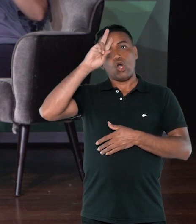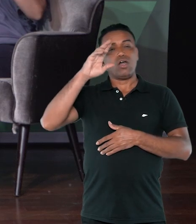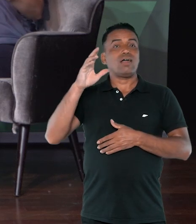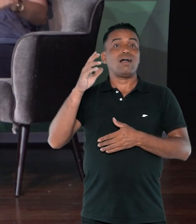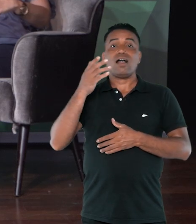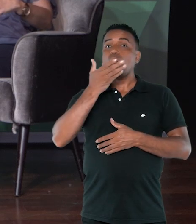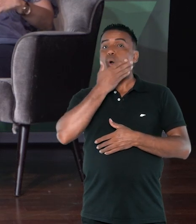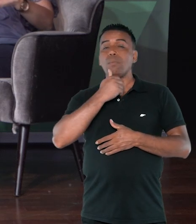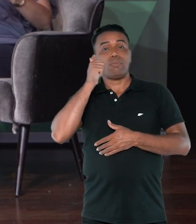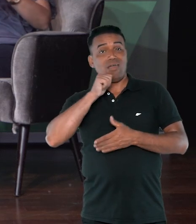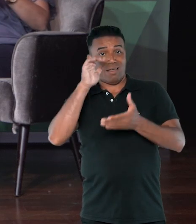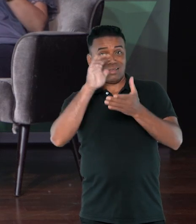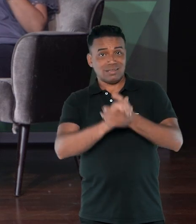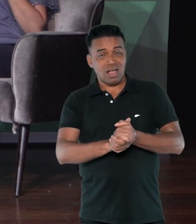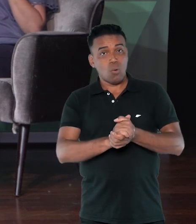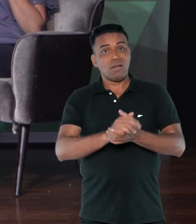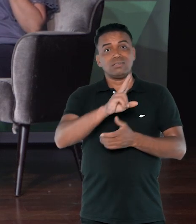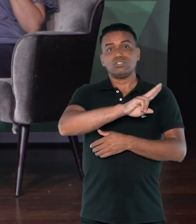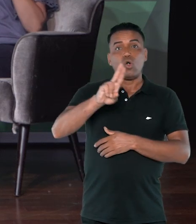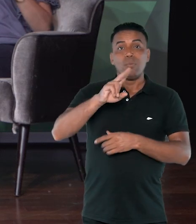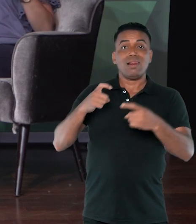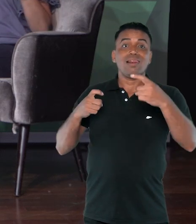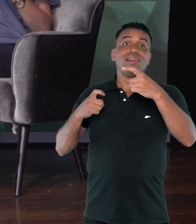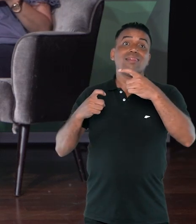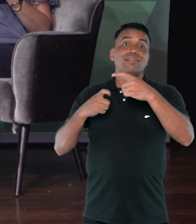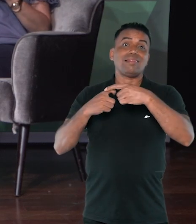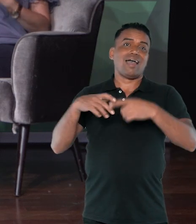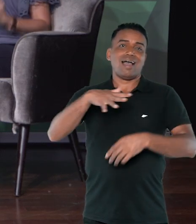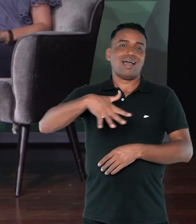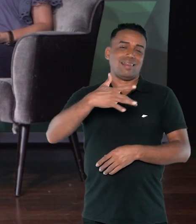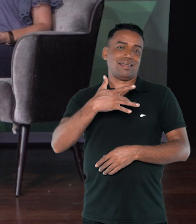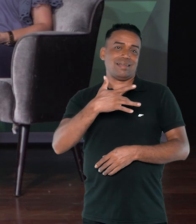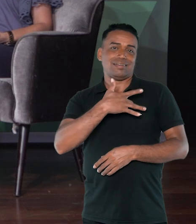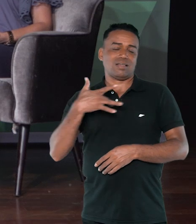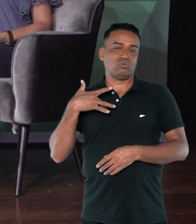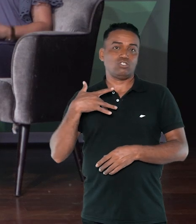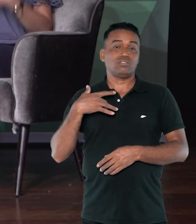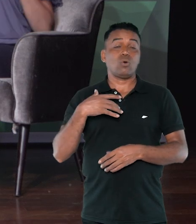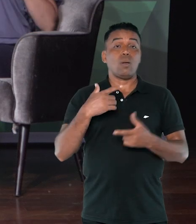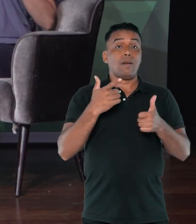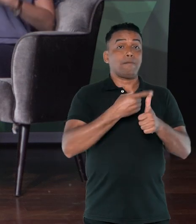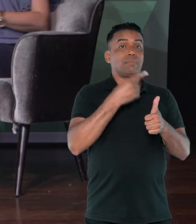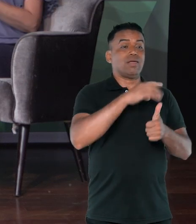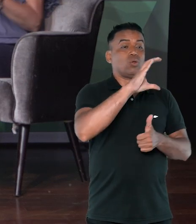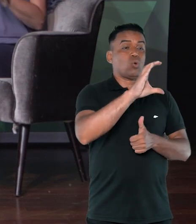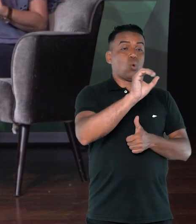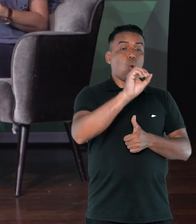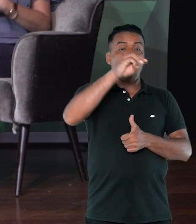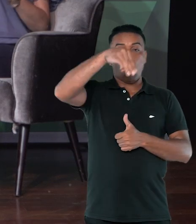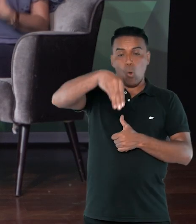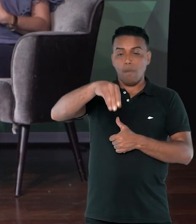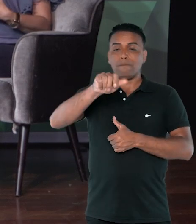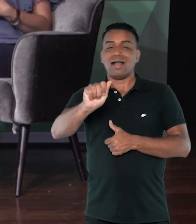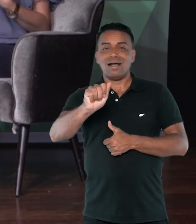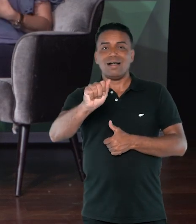arritmia, hemograma. Eu falei, gente, tá muito medicina, mas o amor é isso, é coração, é visceral,